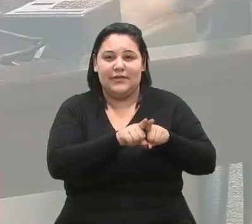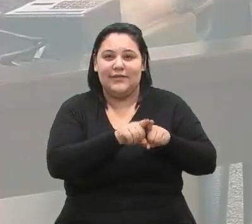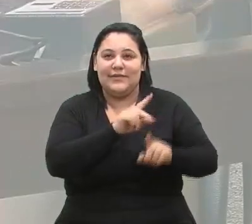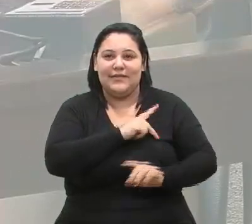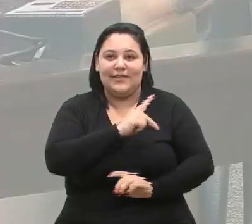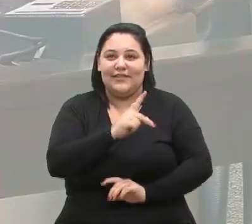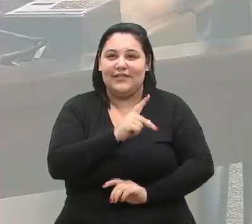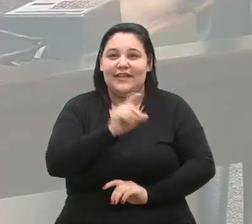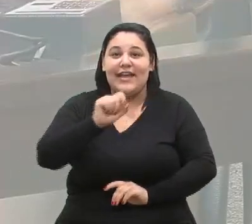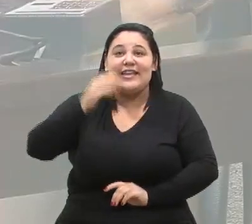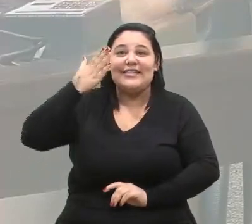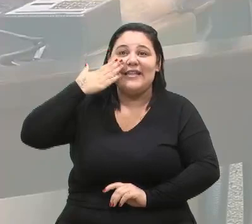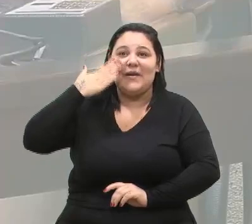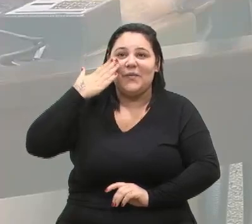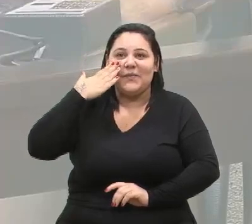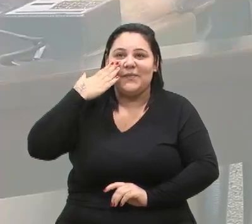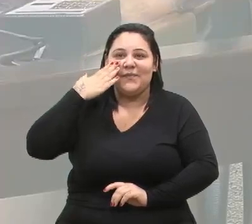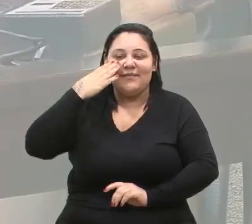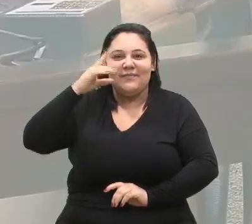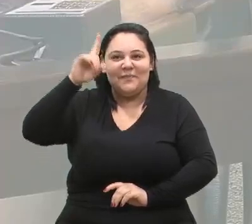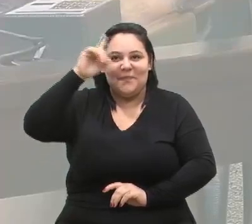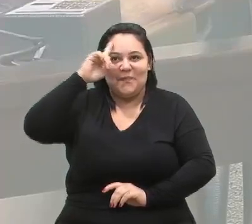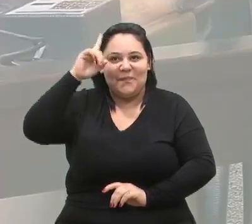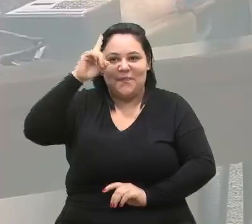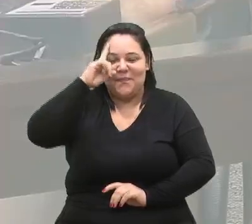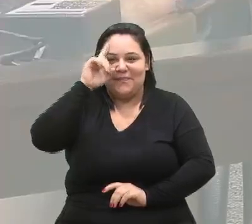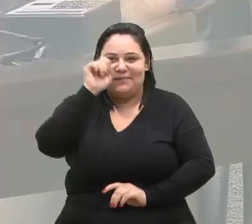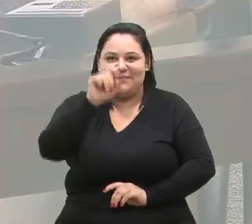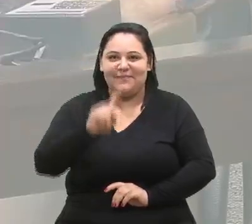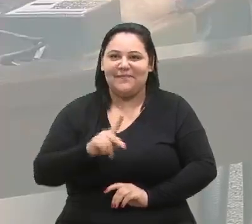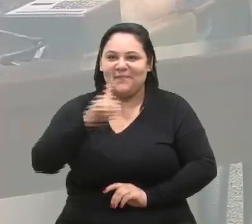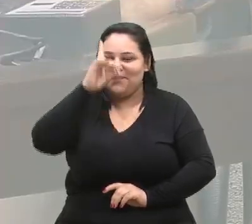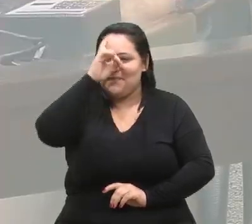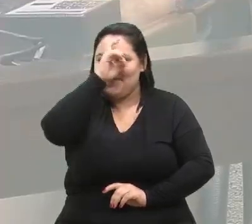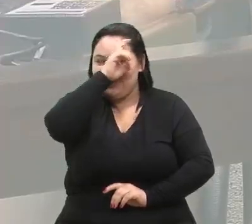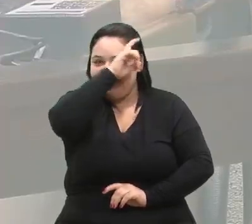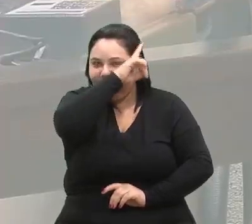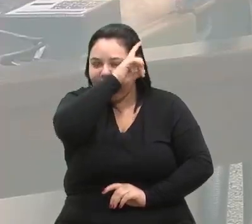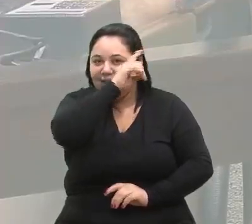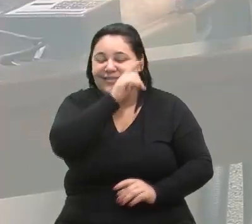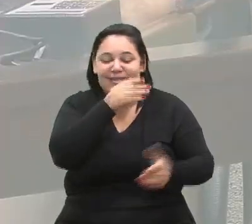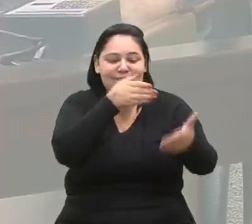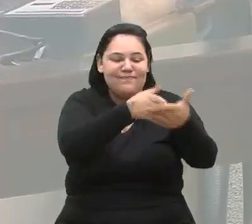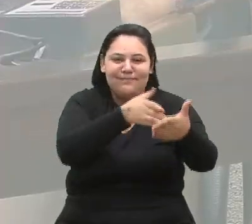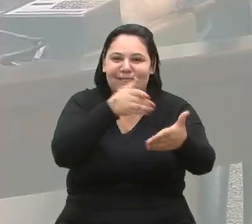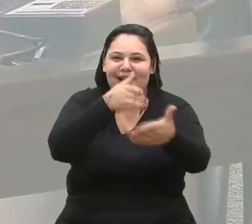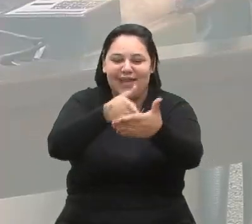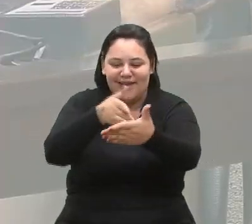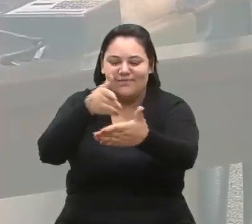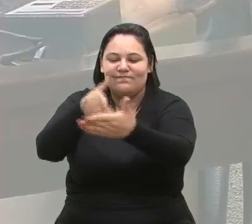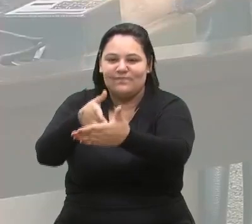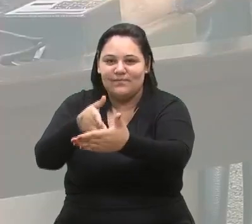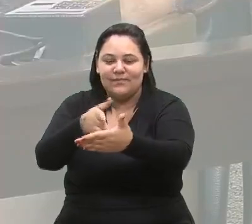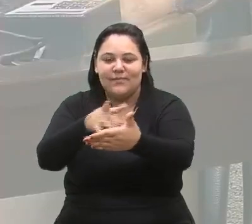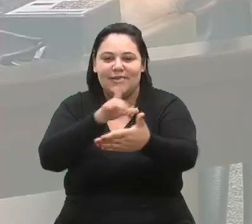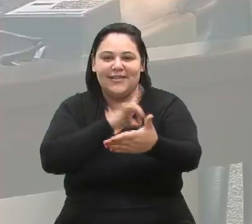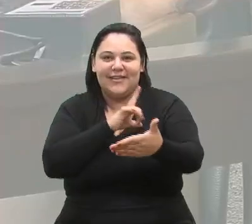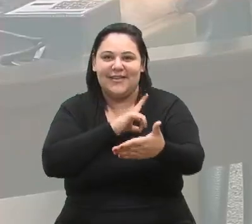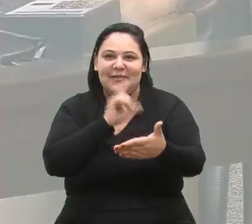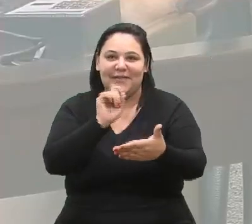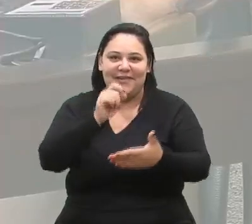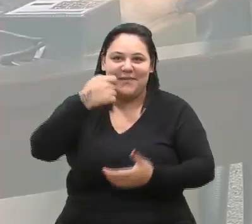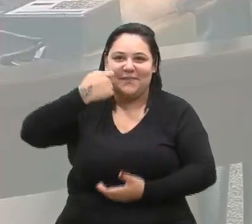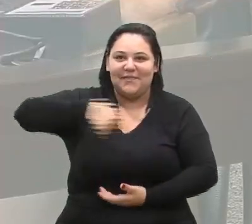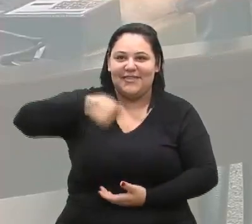que sabe no dia a dia quais são as suas dificuldades, quais são os seus empecilhos e aquilo que eles precisam para